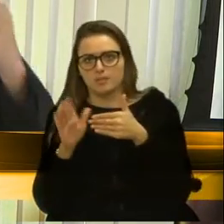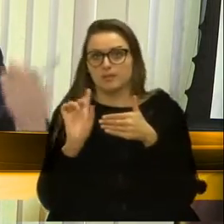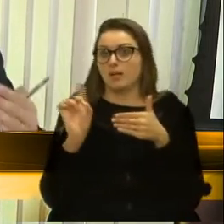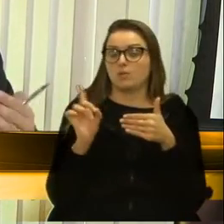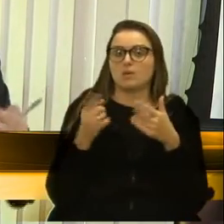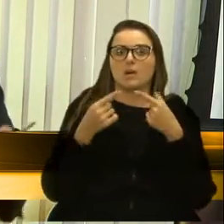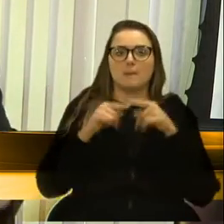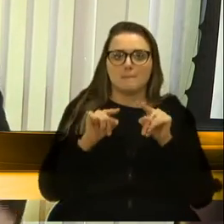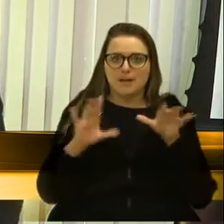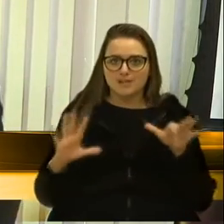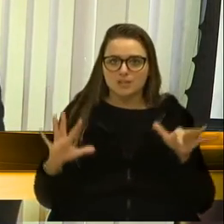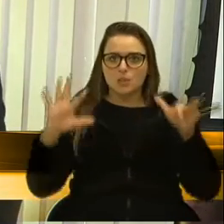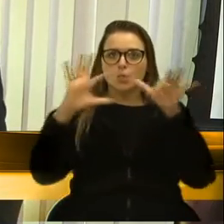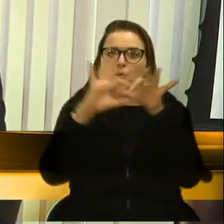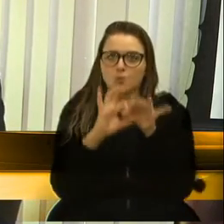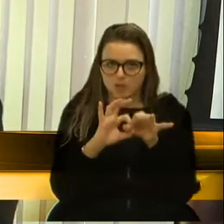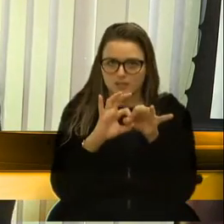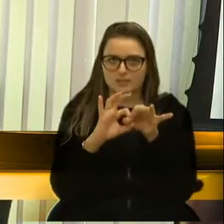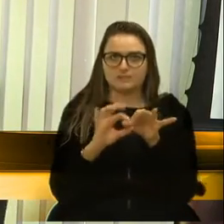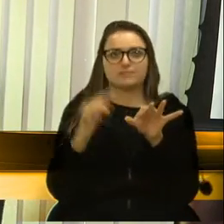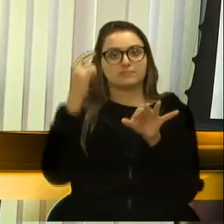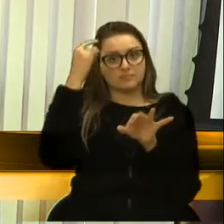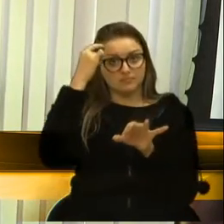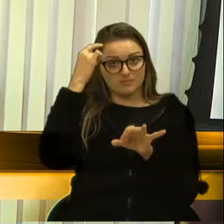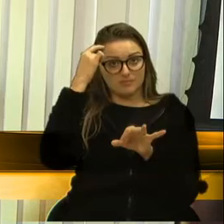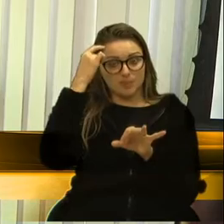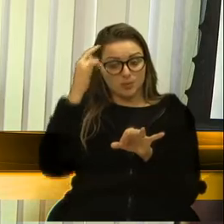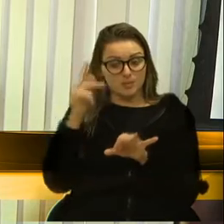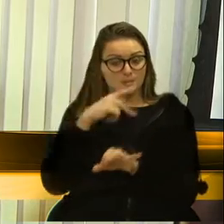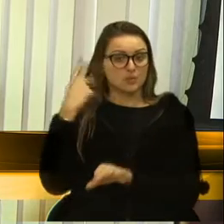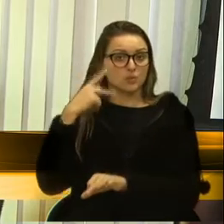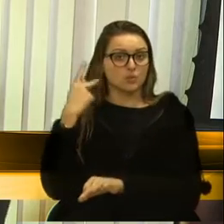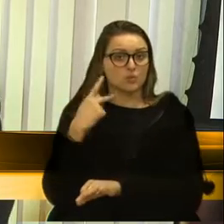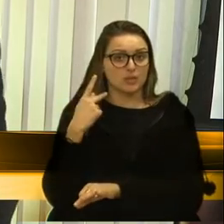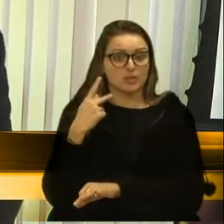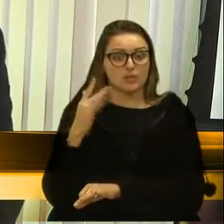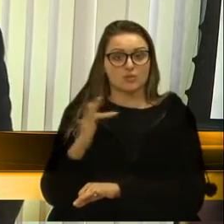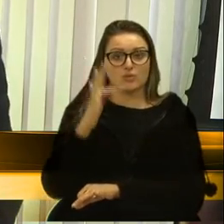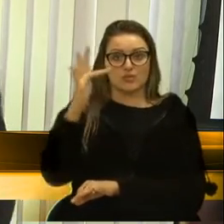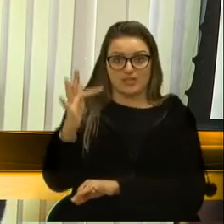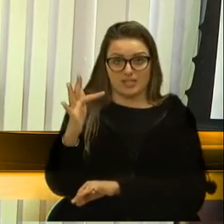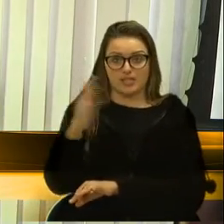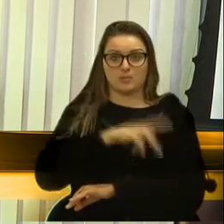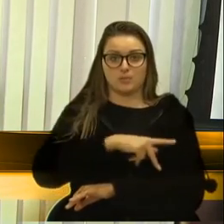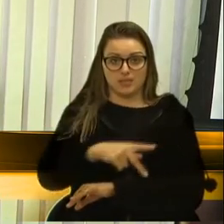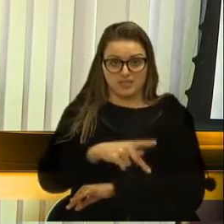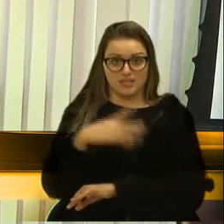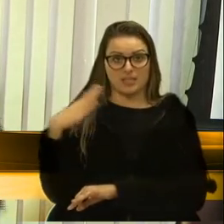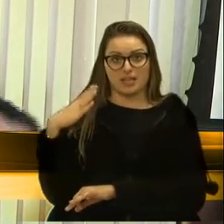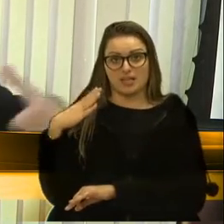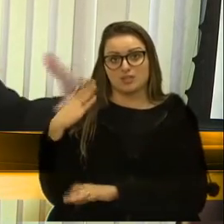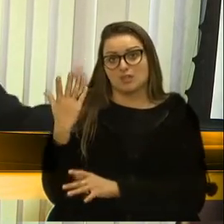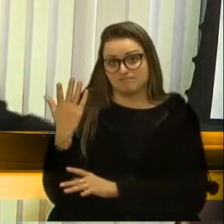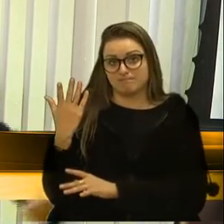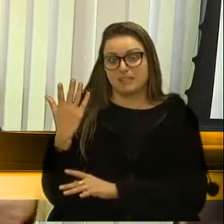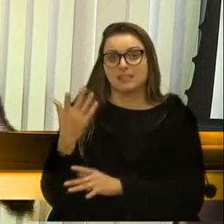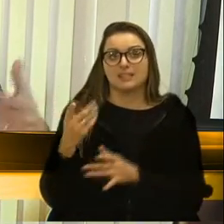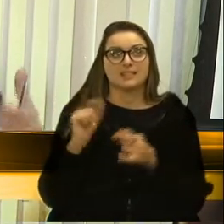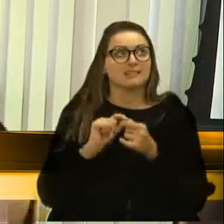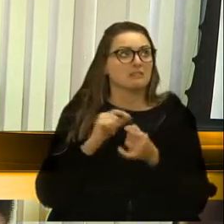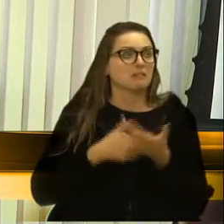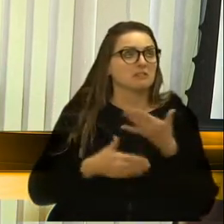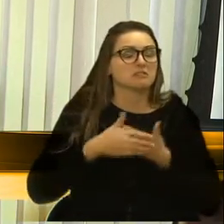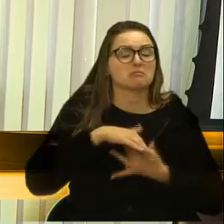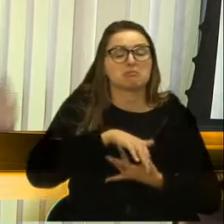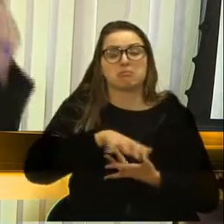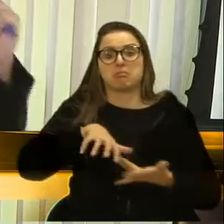que una. E esse pensamento nacional de um presidente que não une gera todos esses atritos